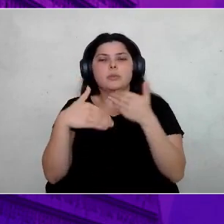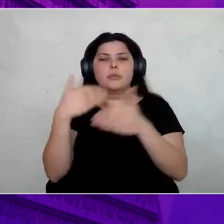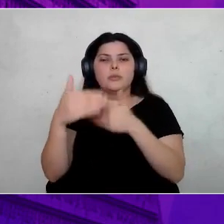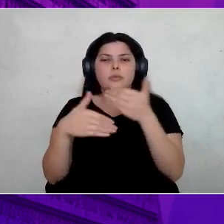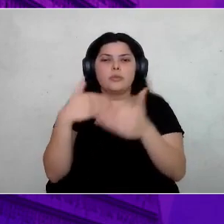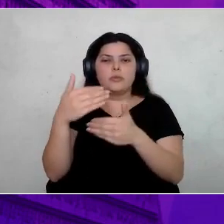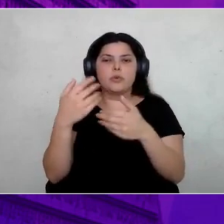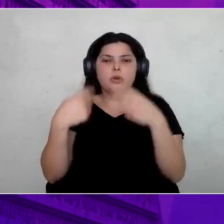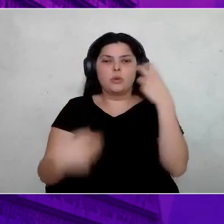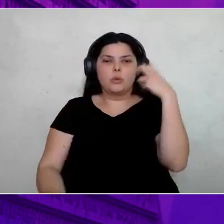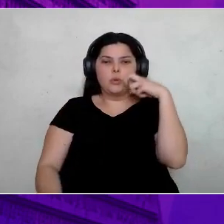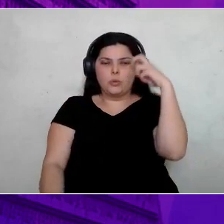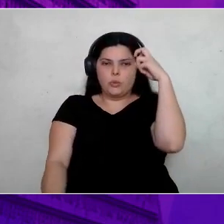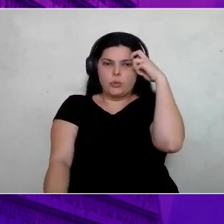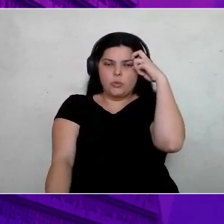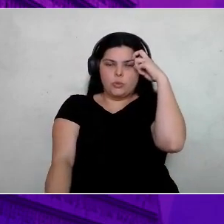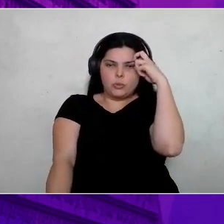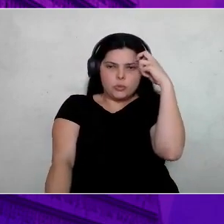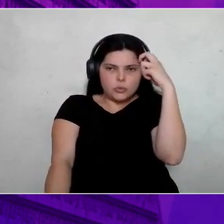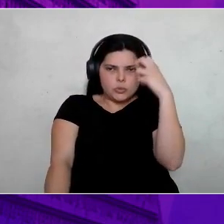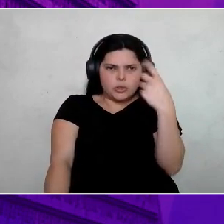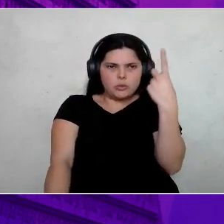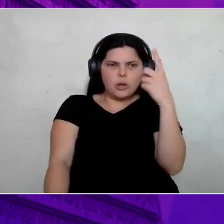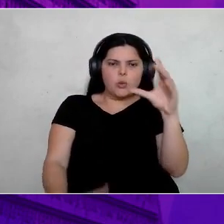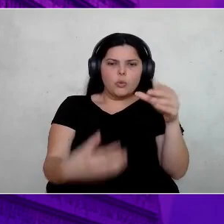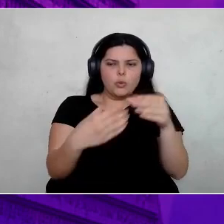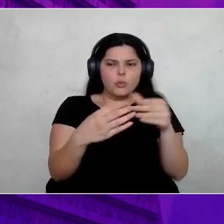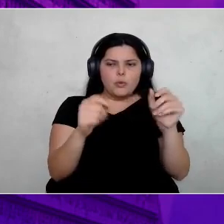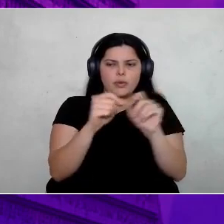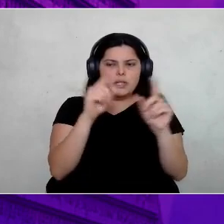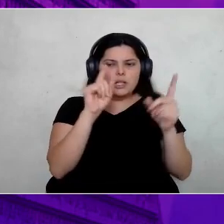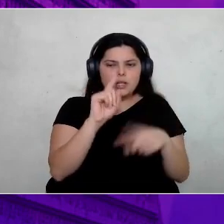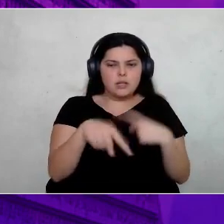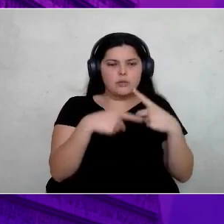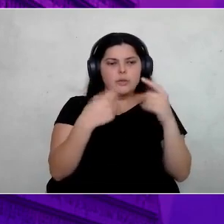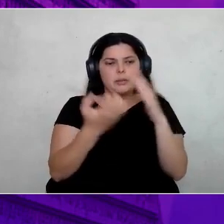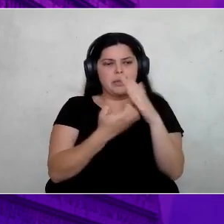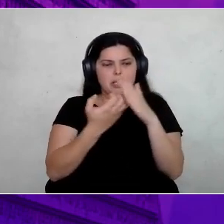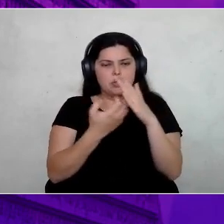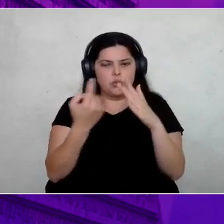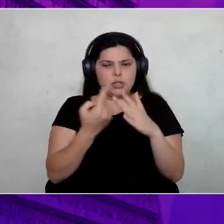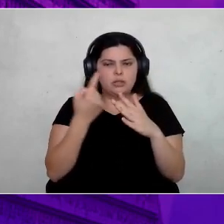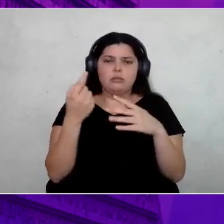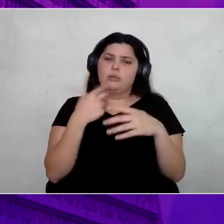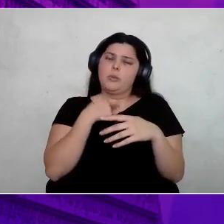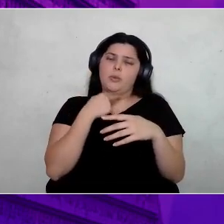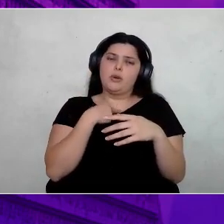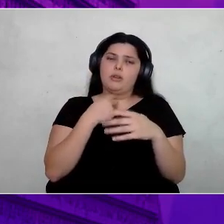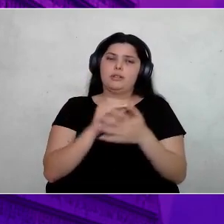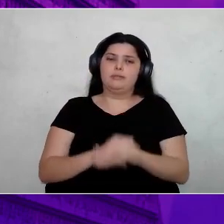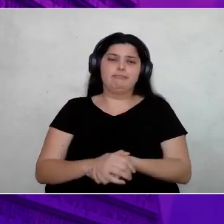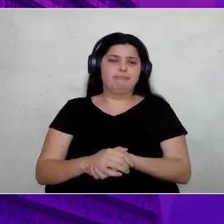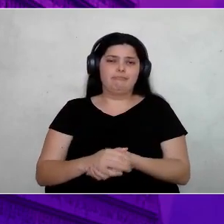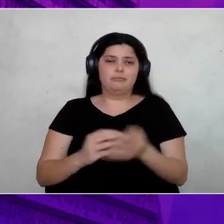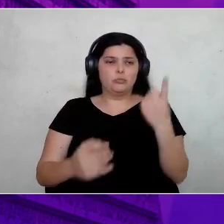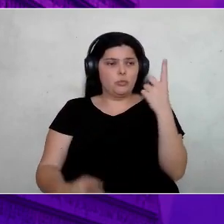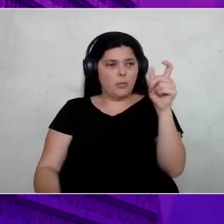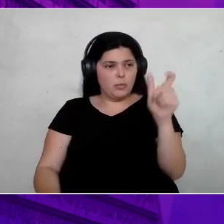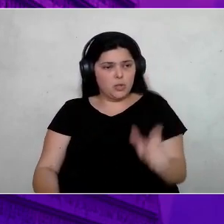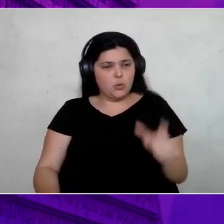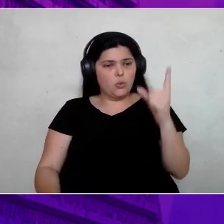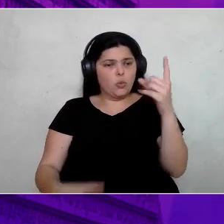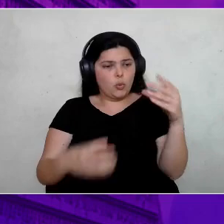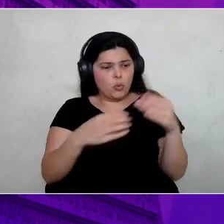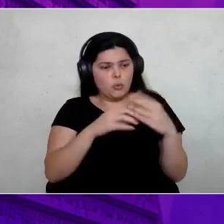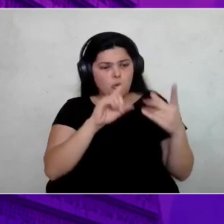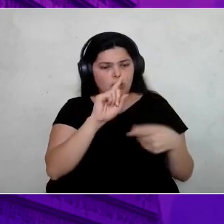cultura. Não dá para uma squad fazer a transformação de uma empresa. Não funciona assim. Não é uma pessoa, não é um time que transforma uma